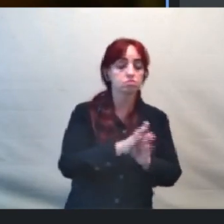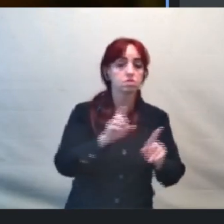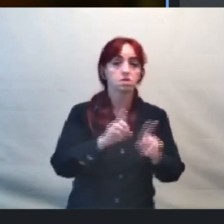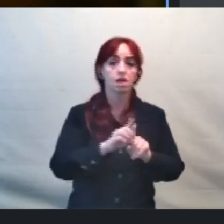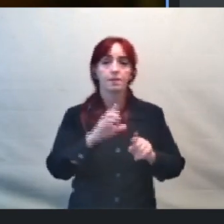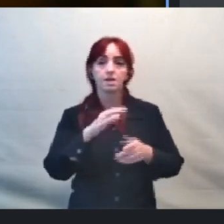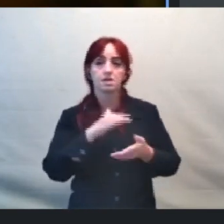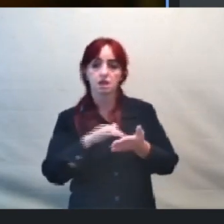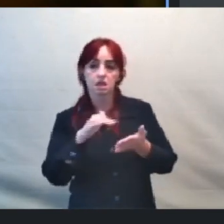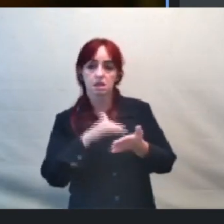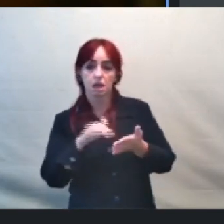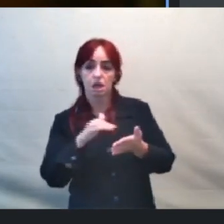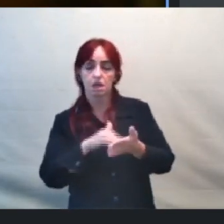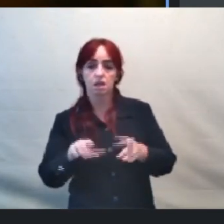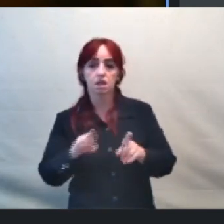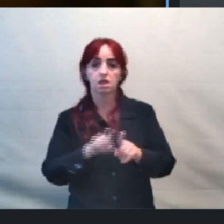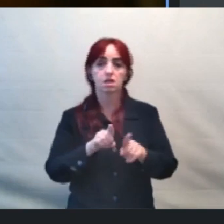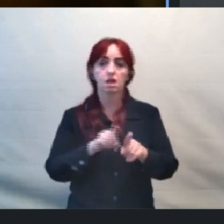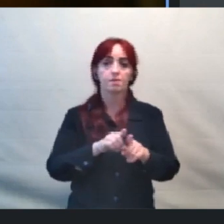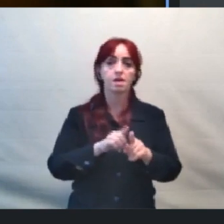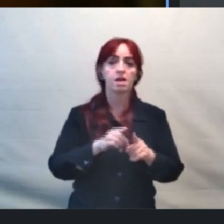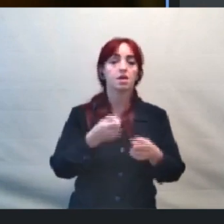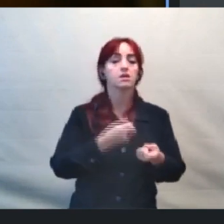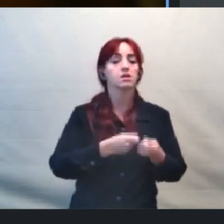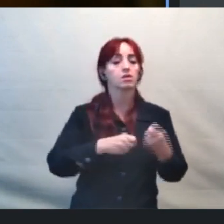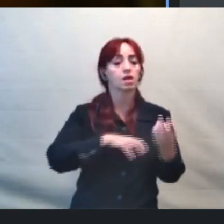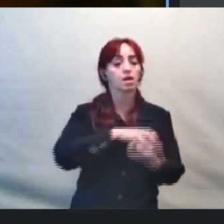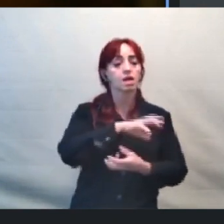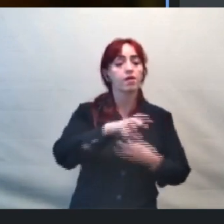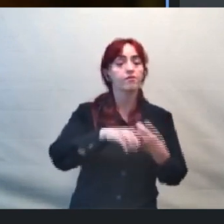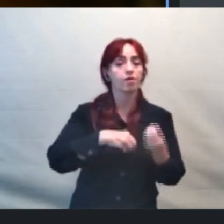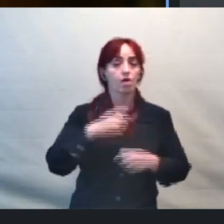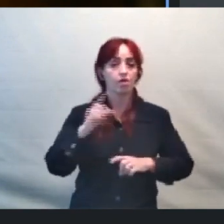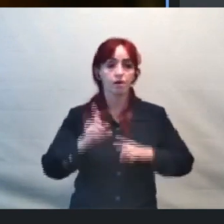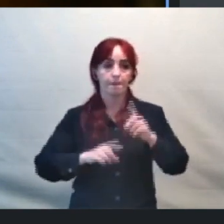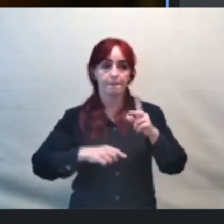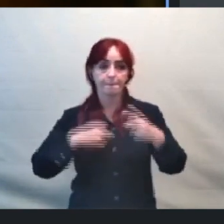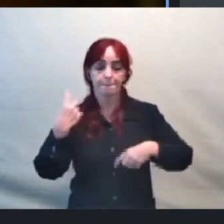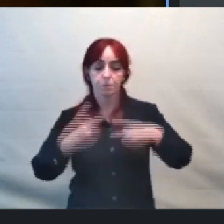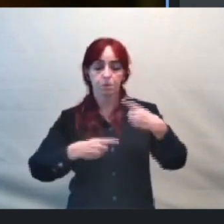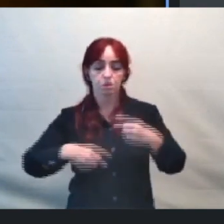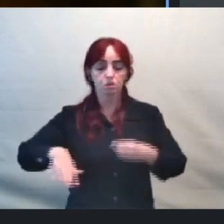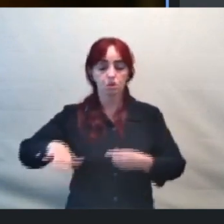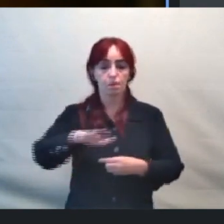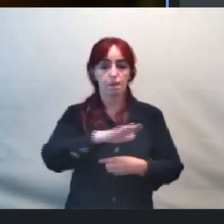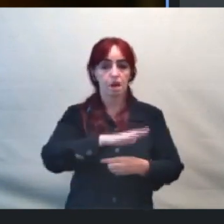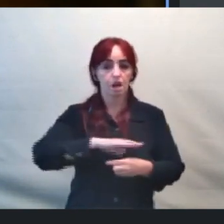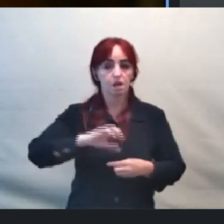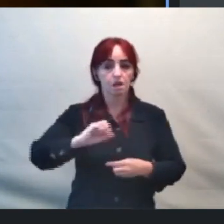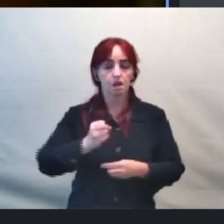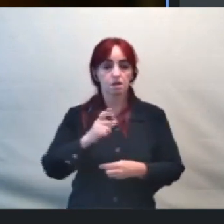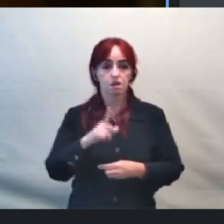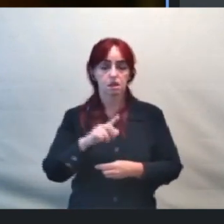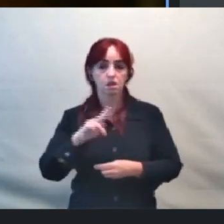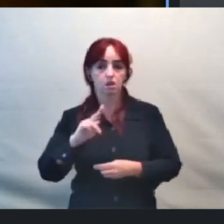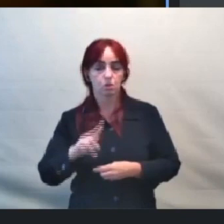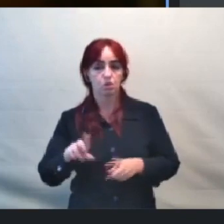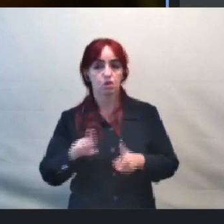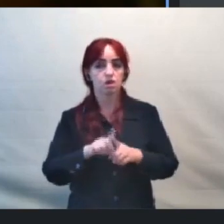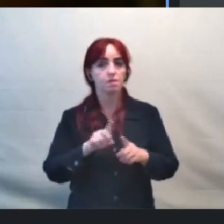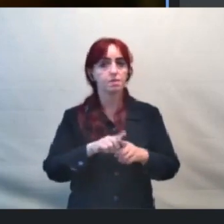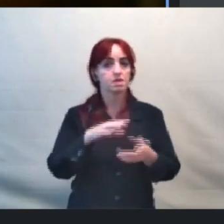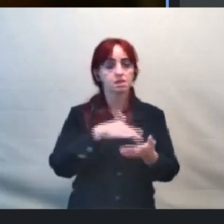multissecretarias, ações que envolvem políticas urbanas, SLU, Secretaria de Educação, Secretaria de Saúde, isso